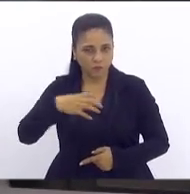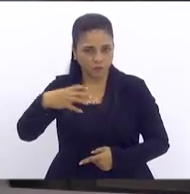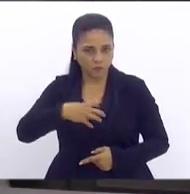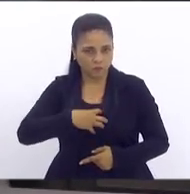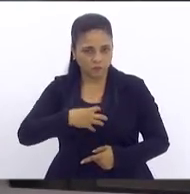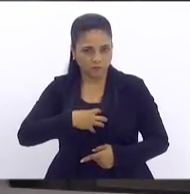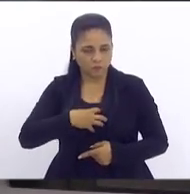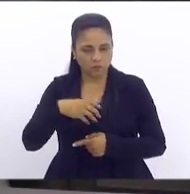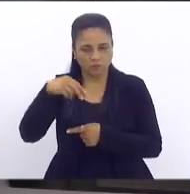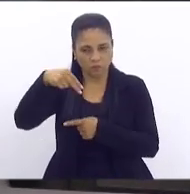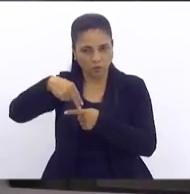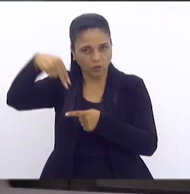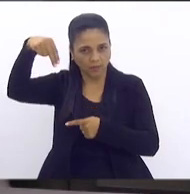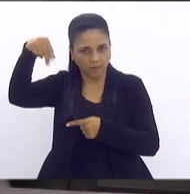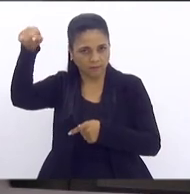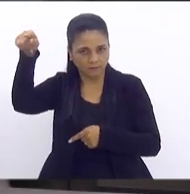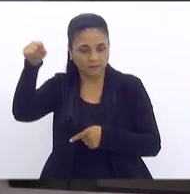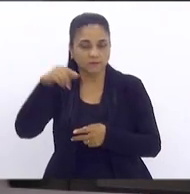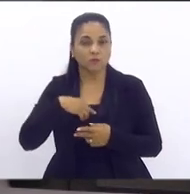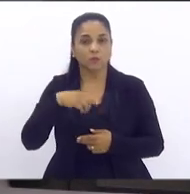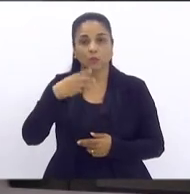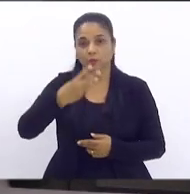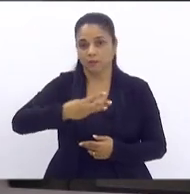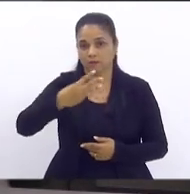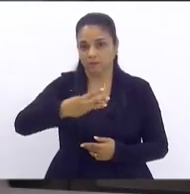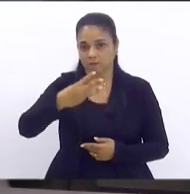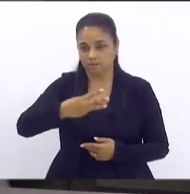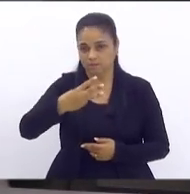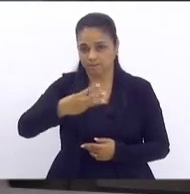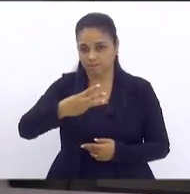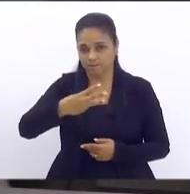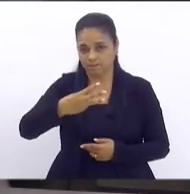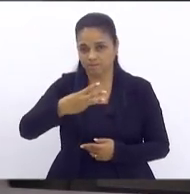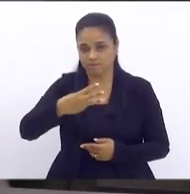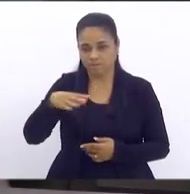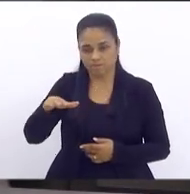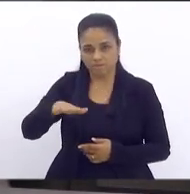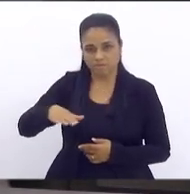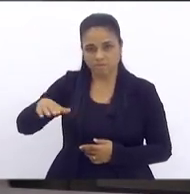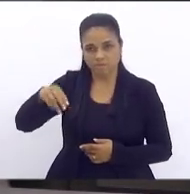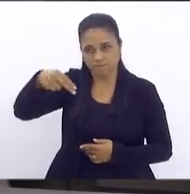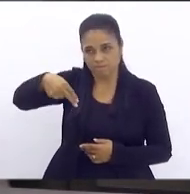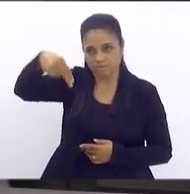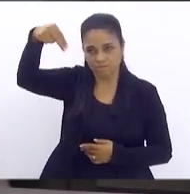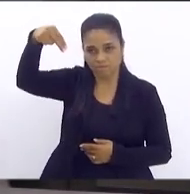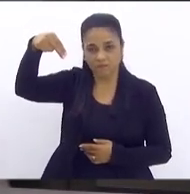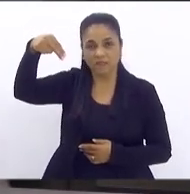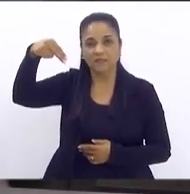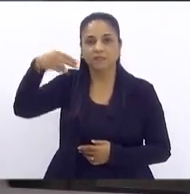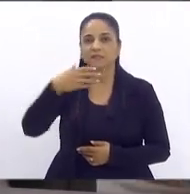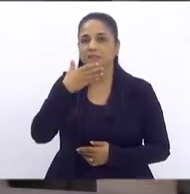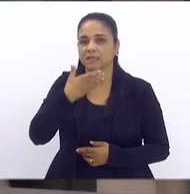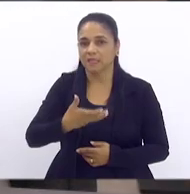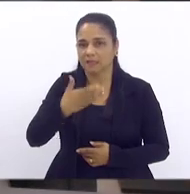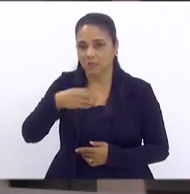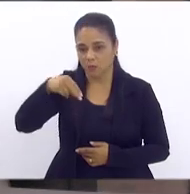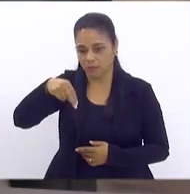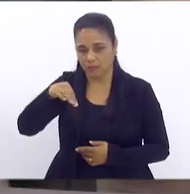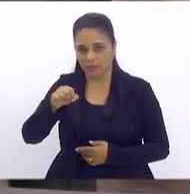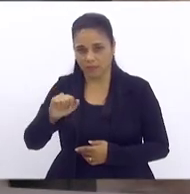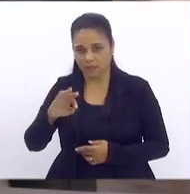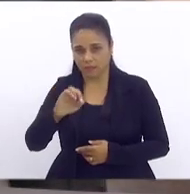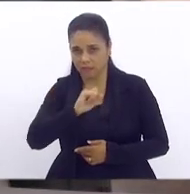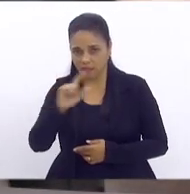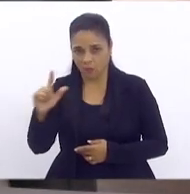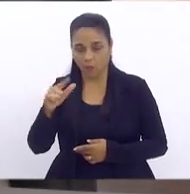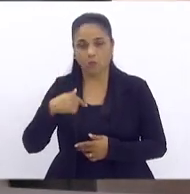do Nordeste. Tá? O terceiro, uma outra parte da área do Nordeste, localizado em Natal. O quarto,